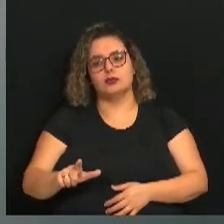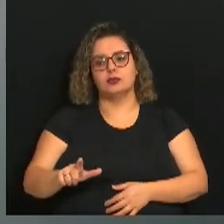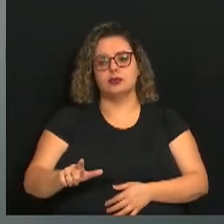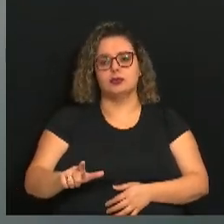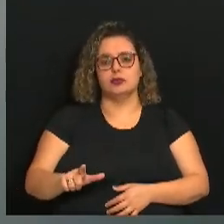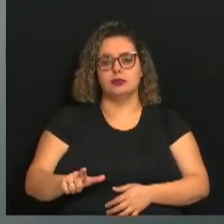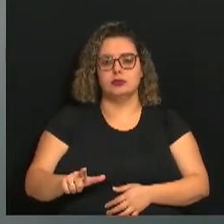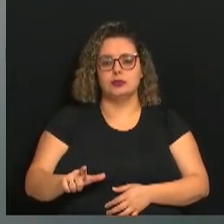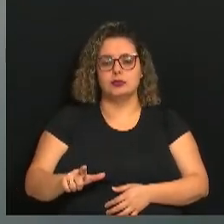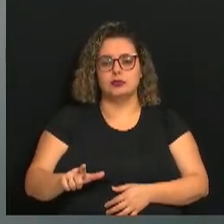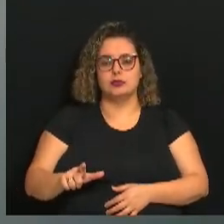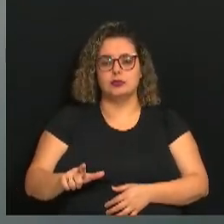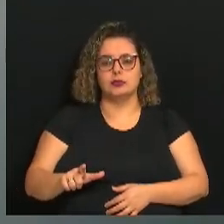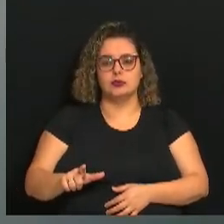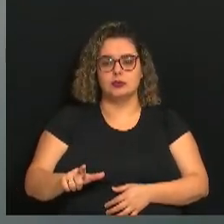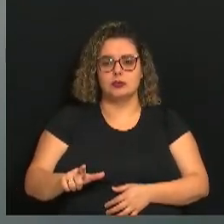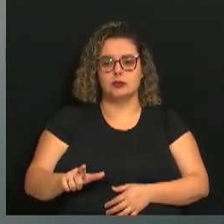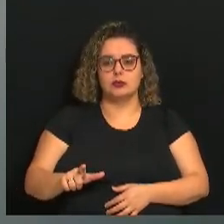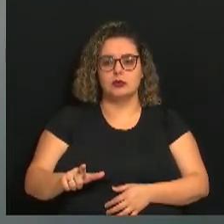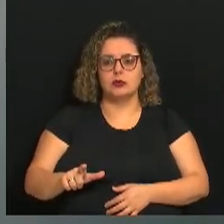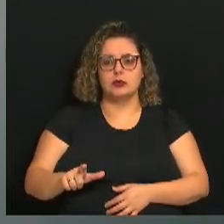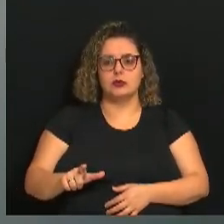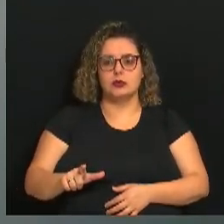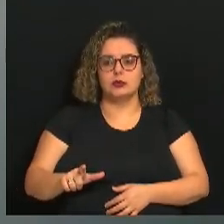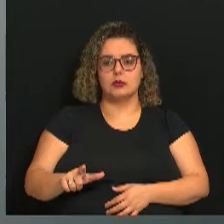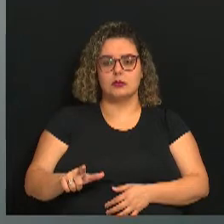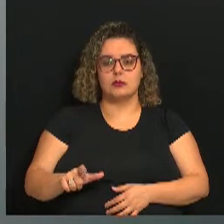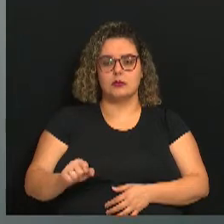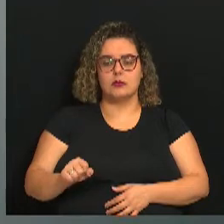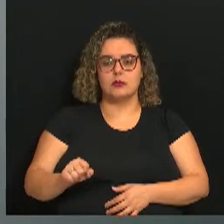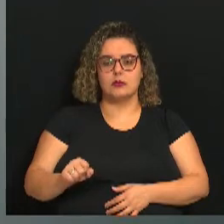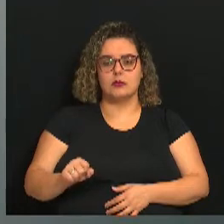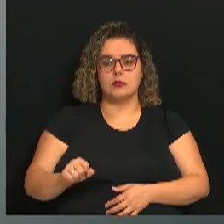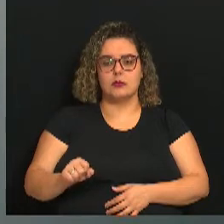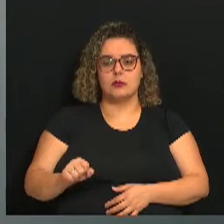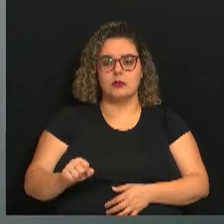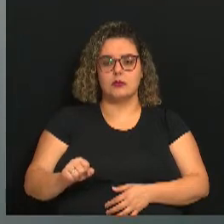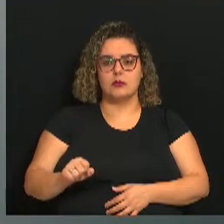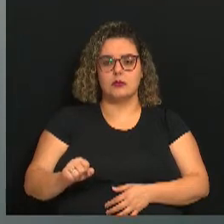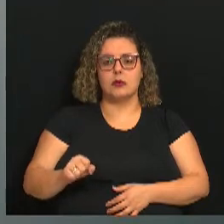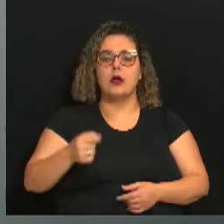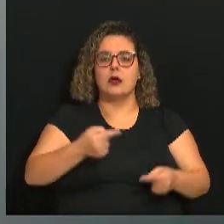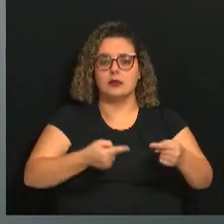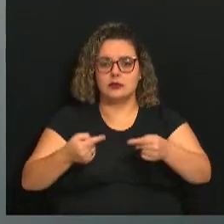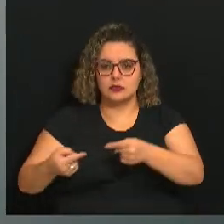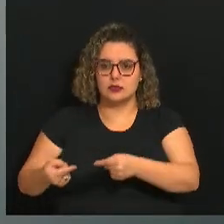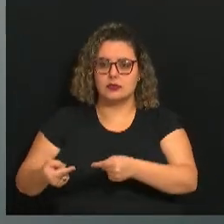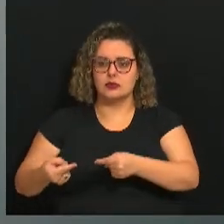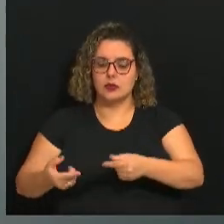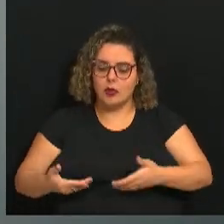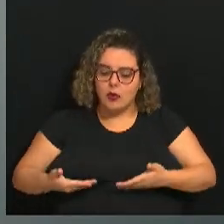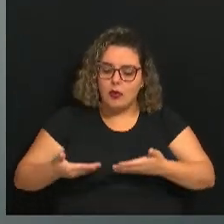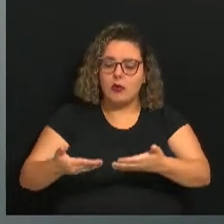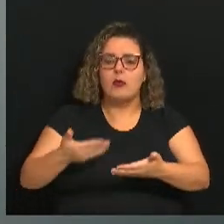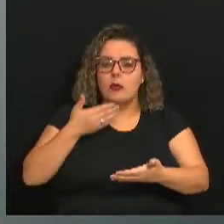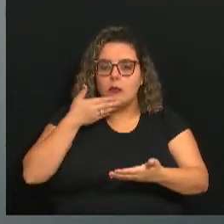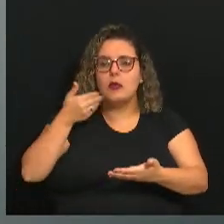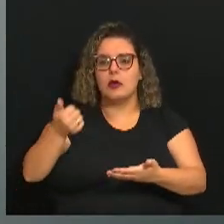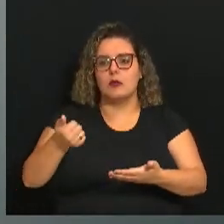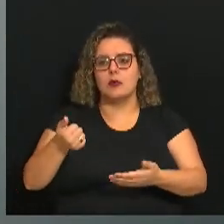tira a necessidade da gente estar discutindo e colocando esses pontos, ainda mais com esse processo todo que